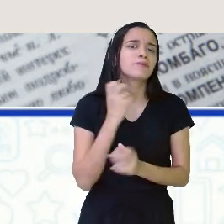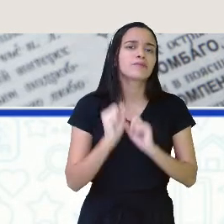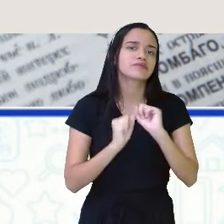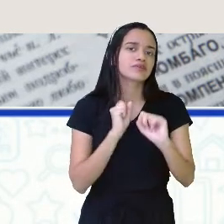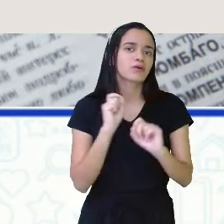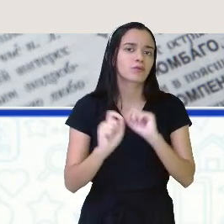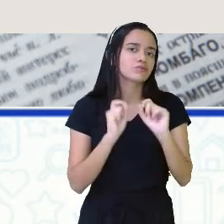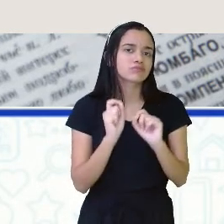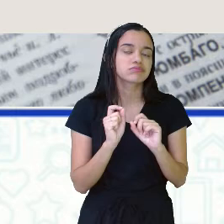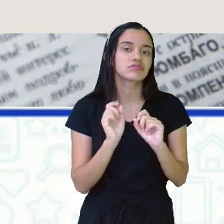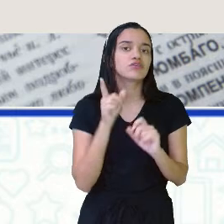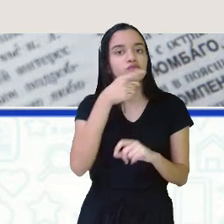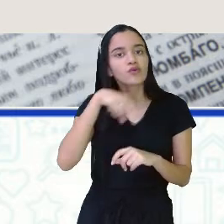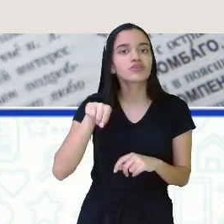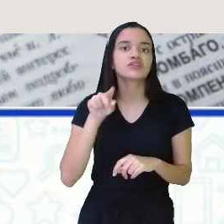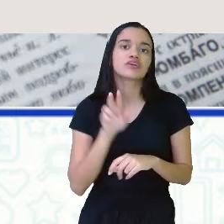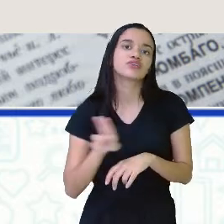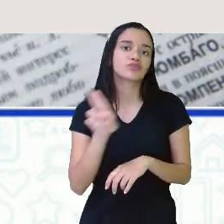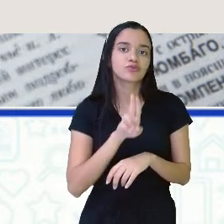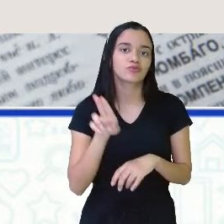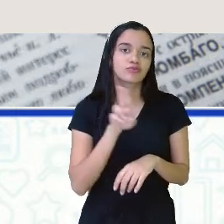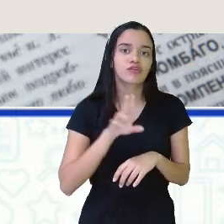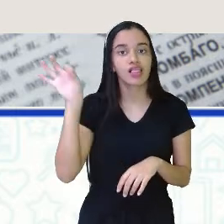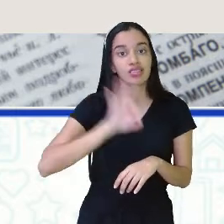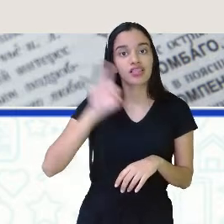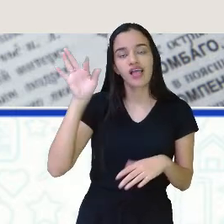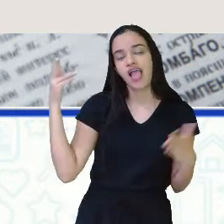acontecer? Vocês usarem um dado errado.